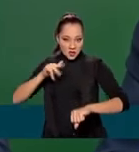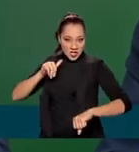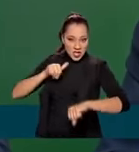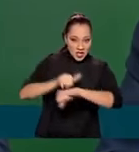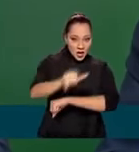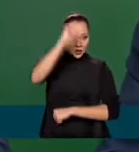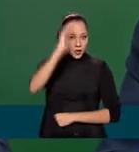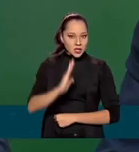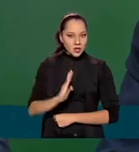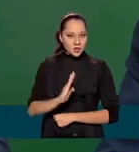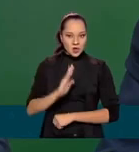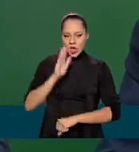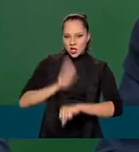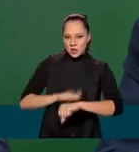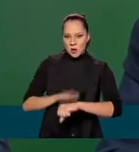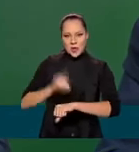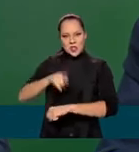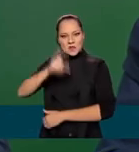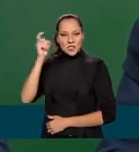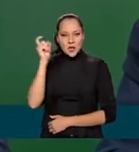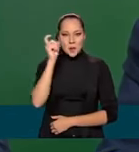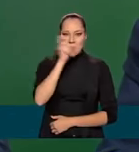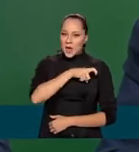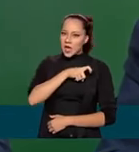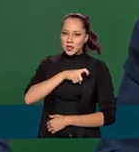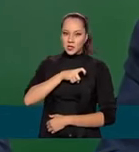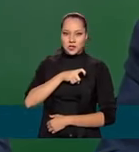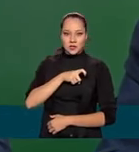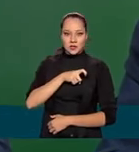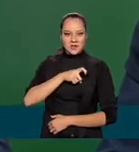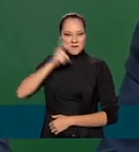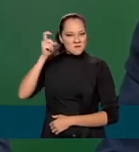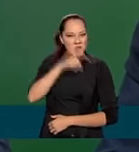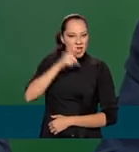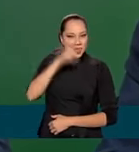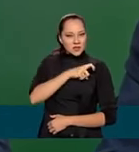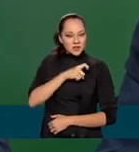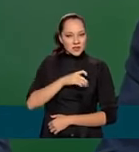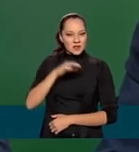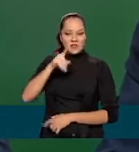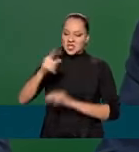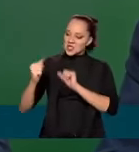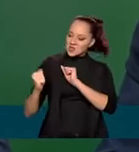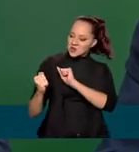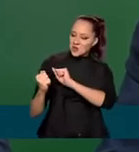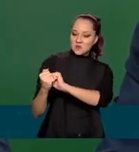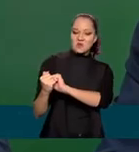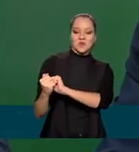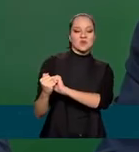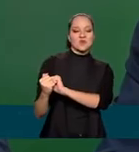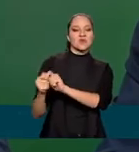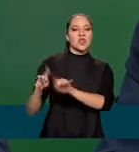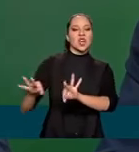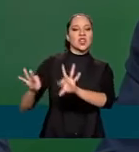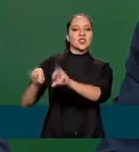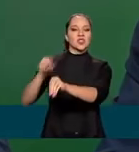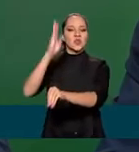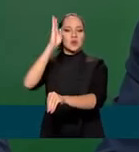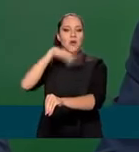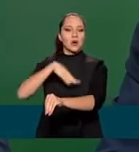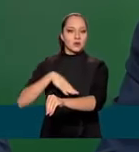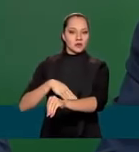sorteio Brasil no momento pessoalmente deslavadamente o chão se junta a todo